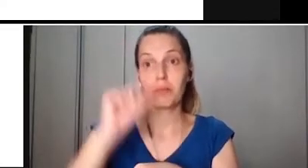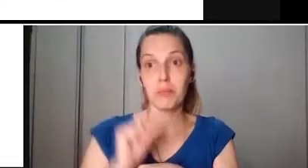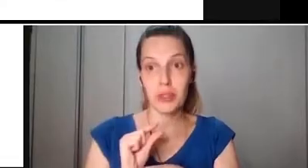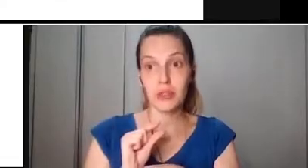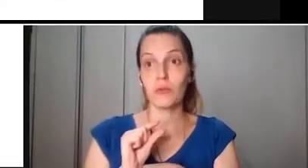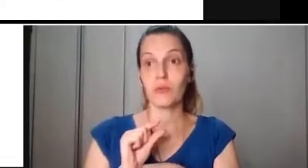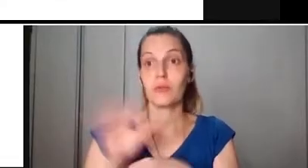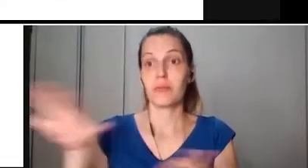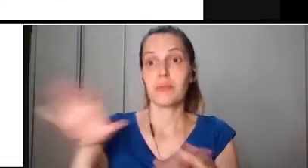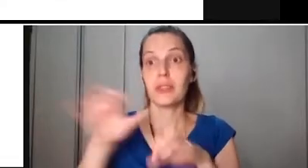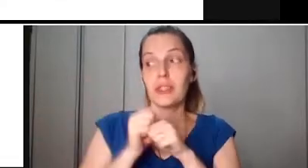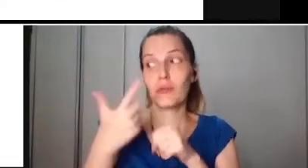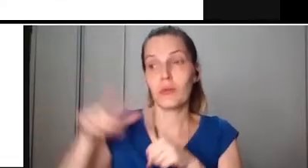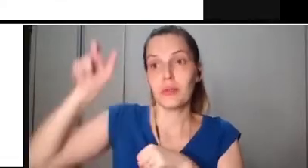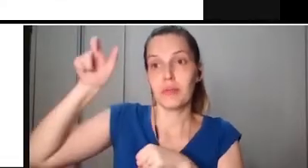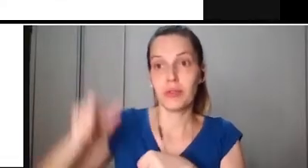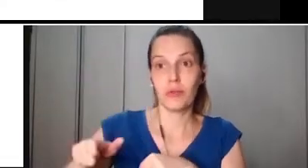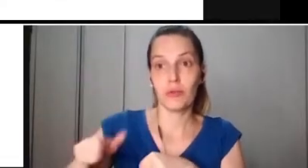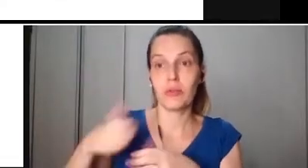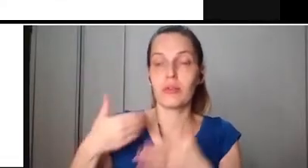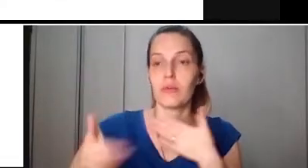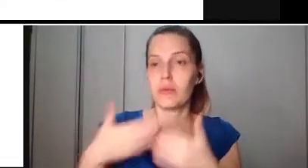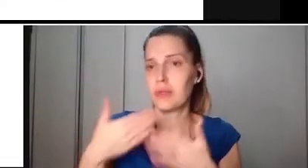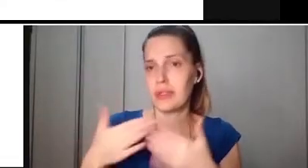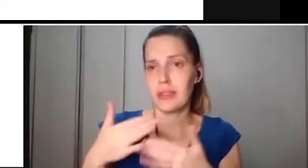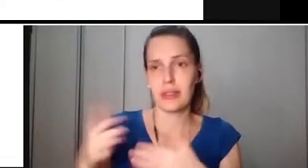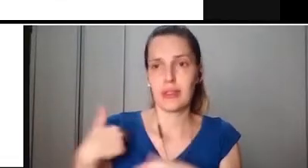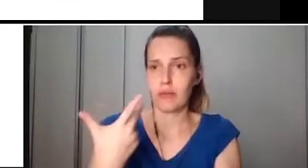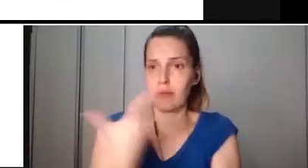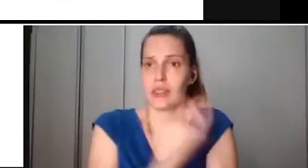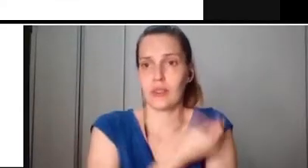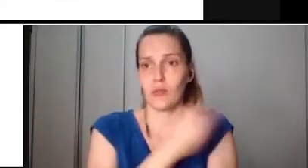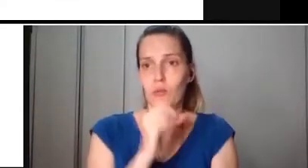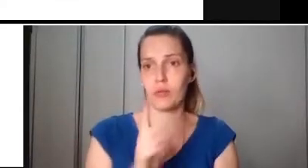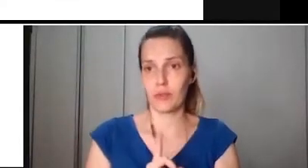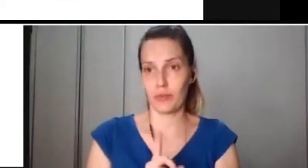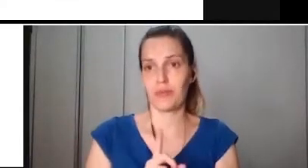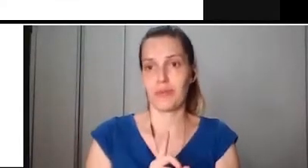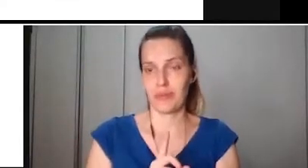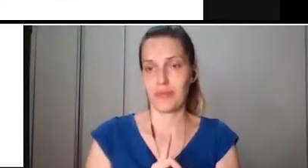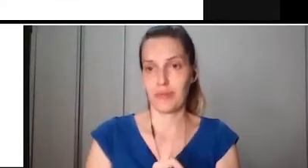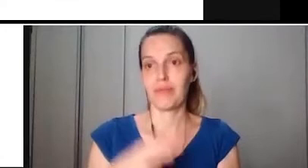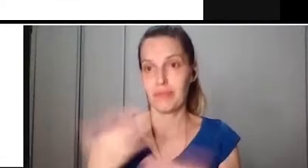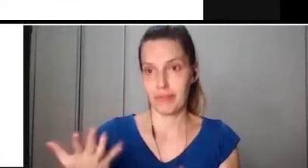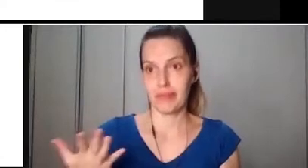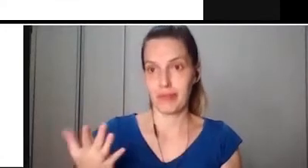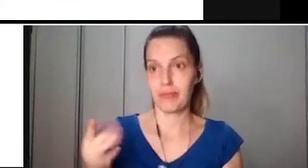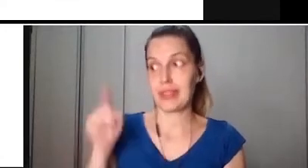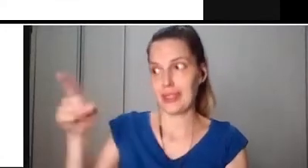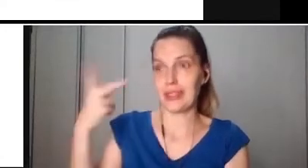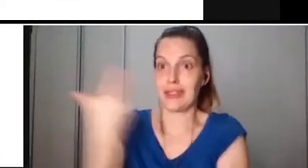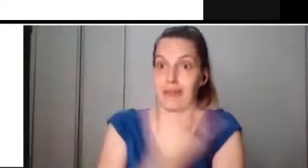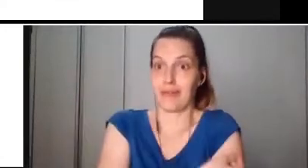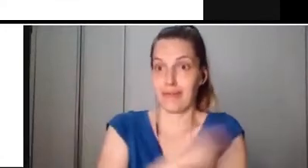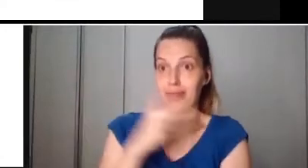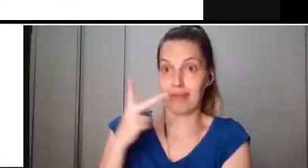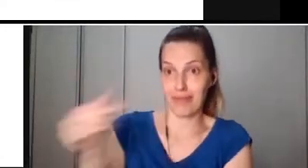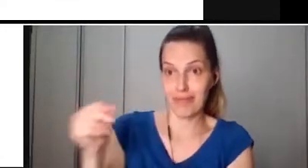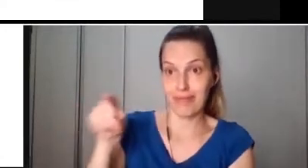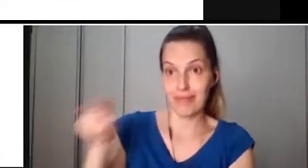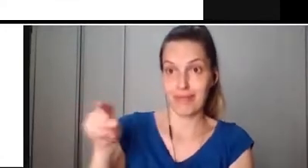pessoa, independentemente de eu ter tomado a vacina ou não. Seria um benefício indireto. E reduz o risco de eu infectar outra